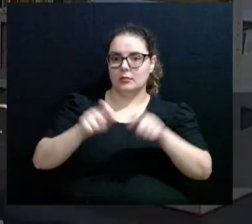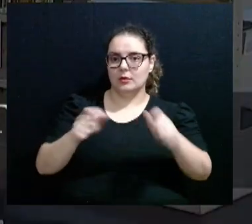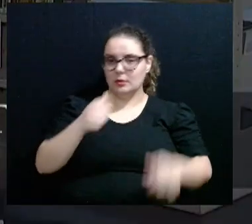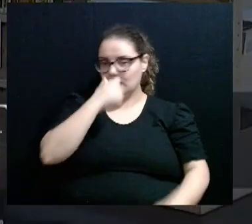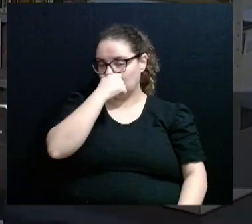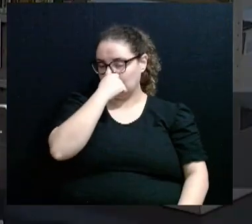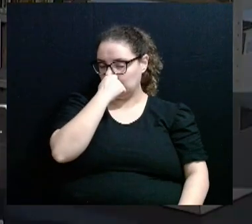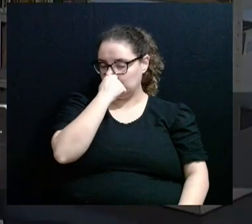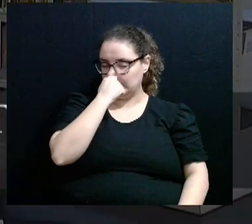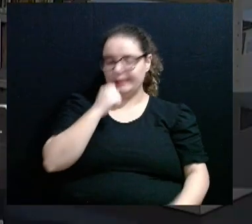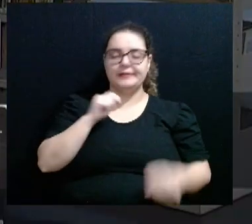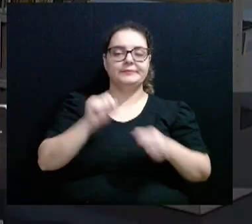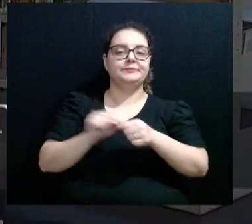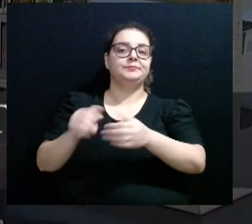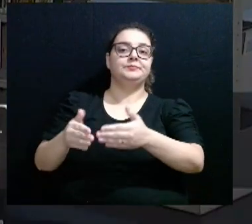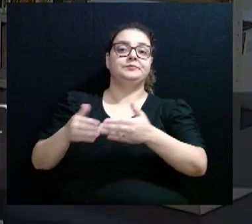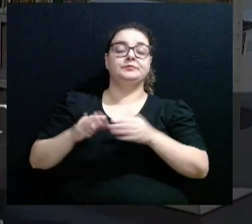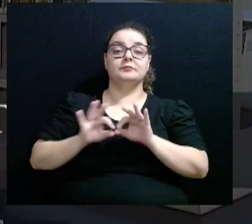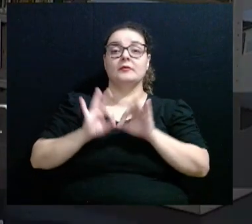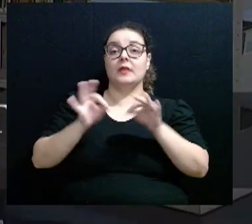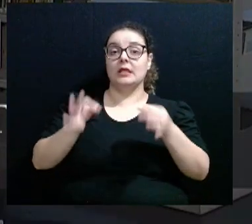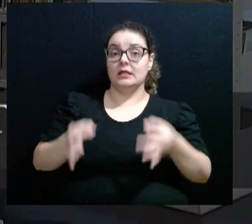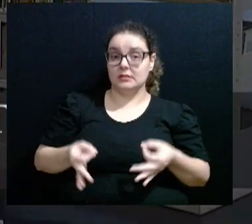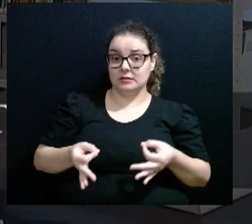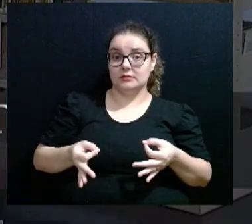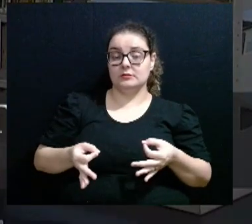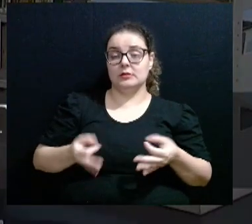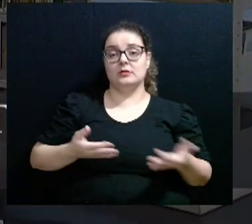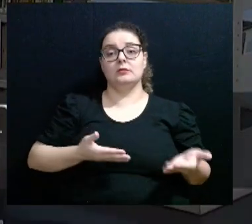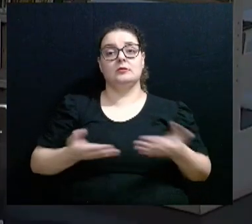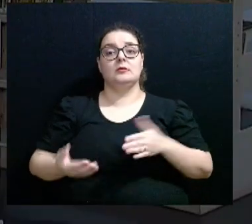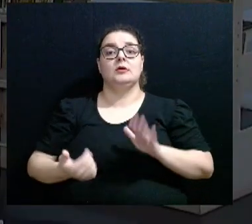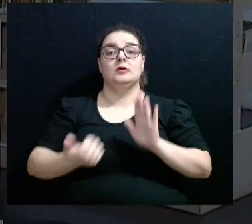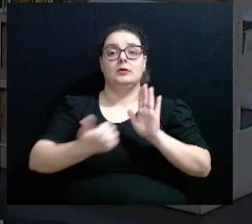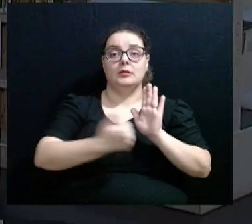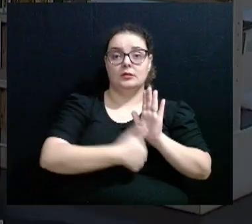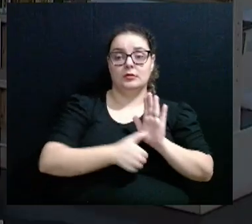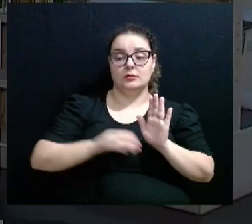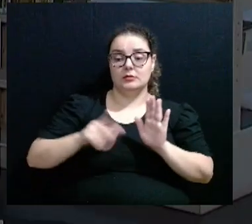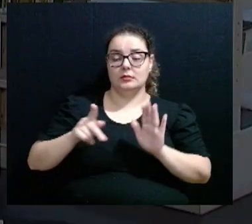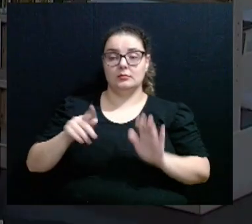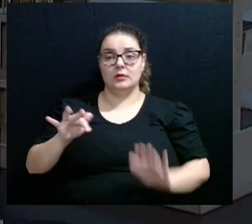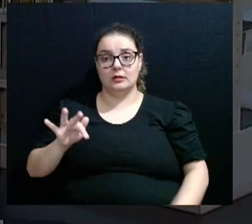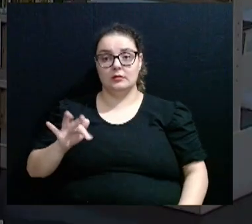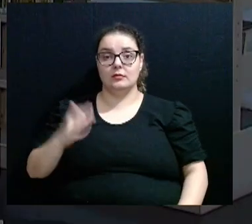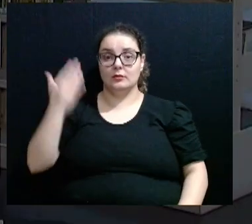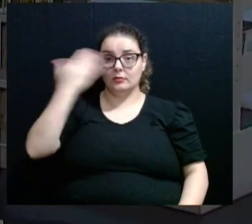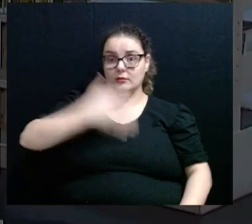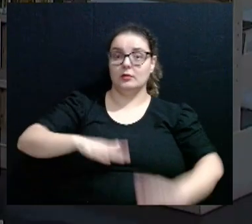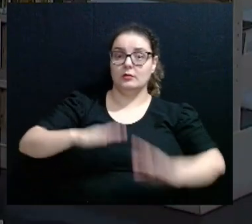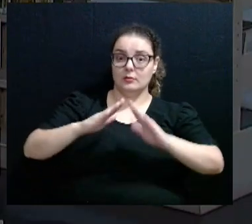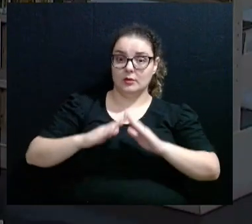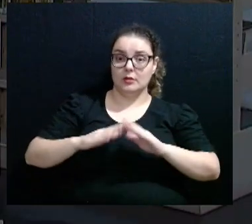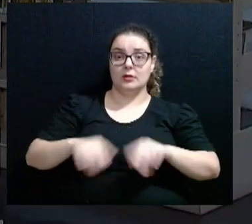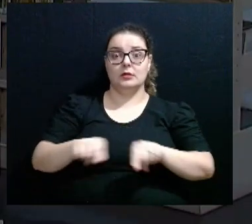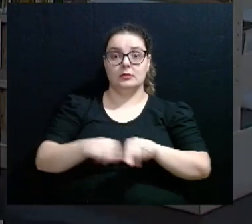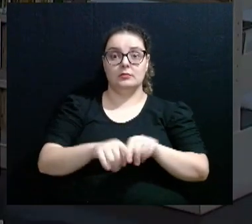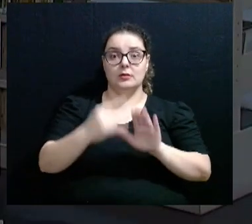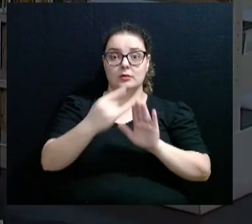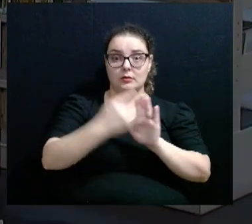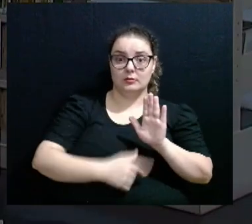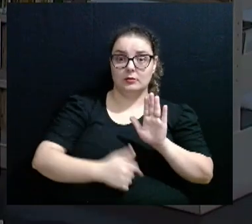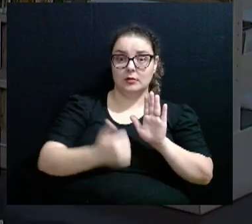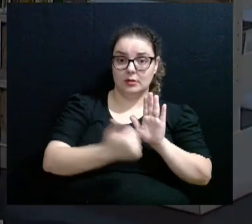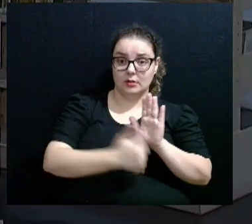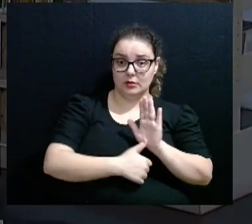realizar o empréstimo é simples. Basta apresentar o RG, o CPF e um comprovante de residência, vale tanto o documento físico quanto